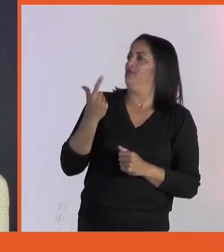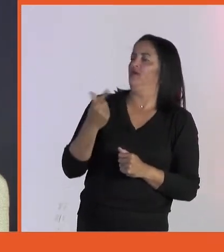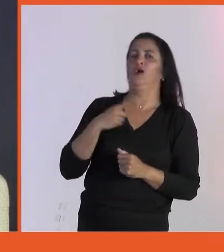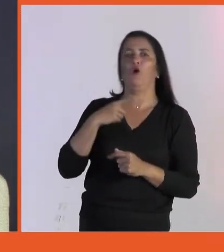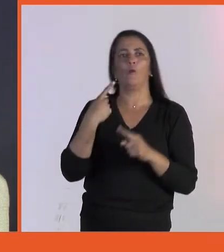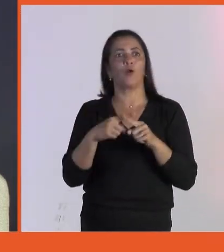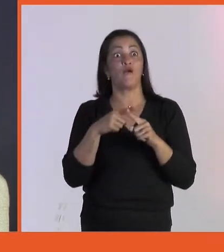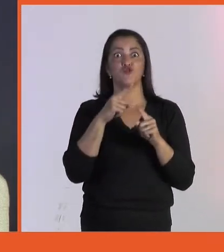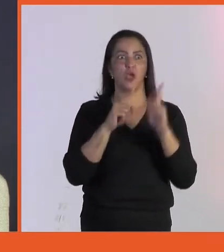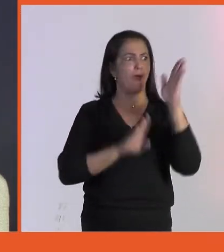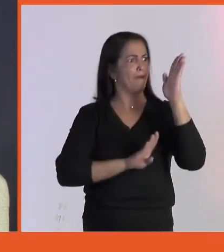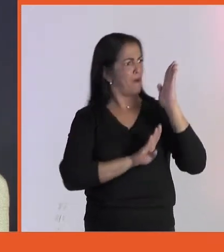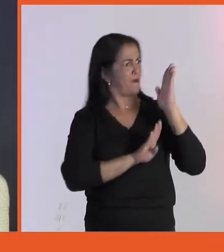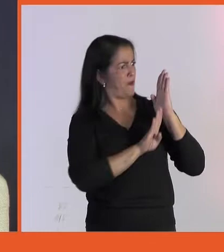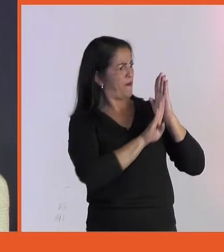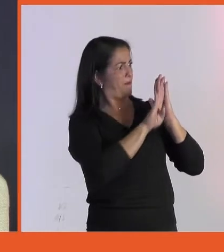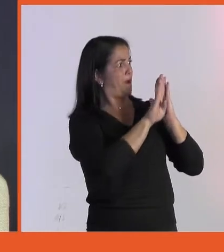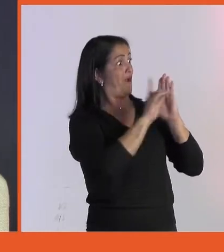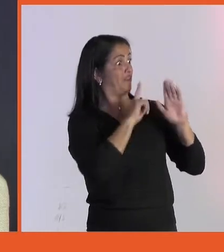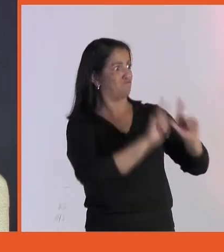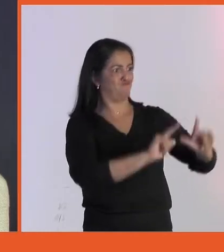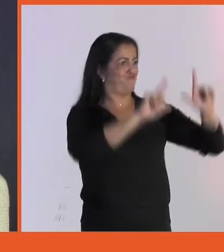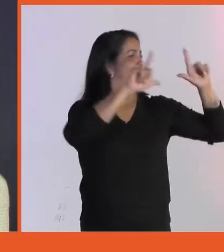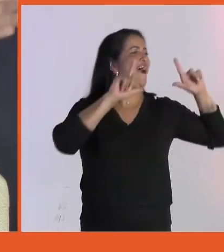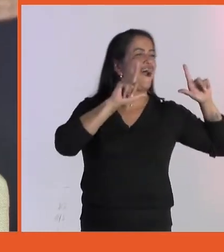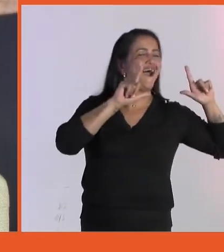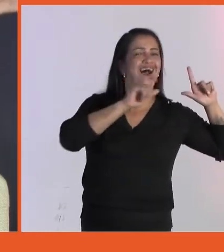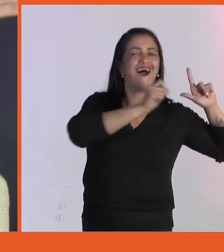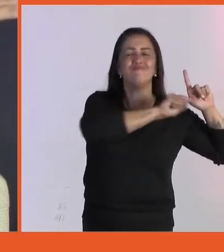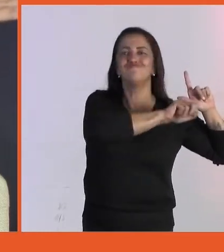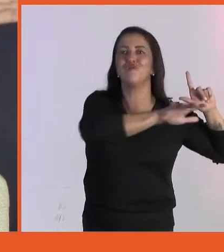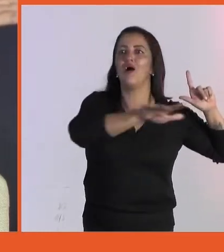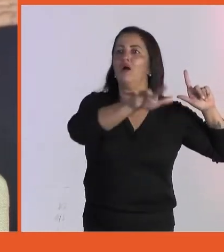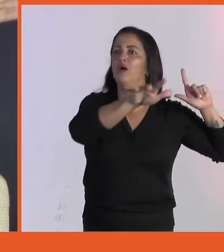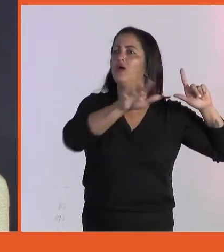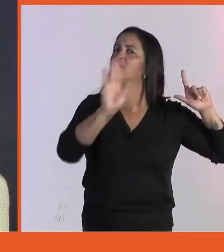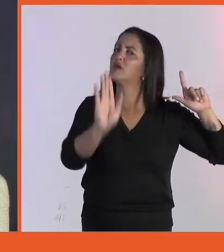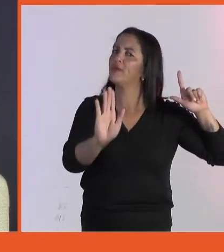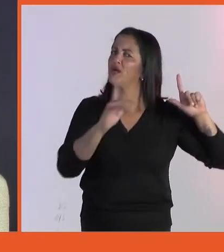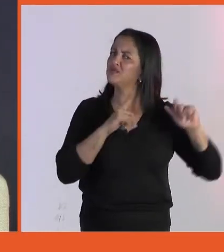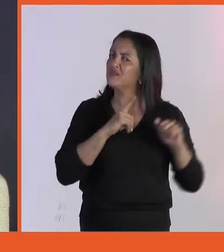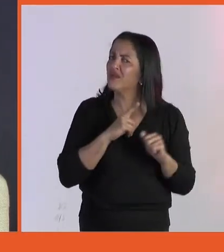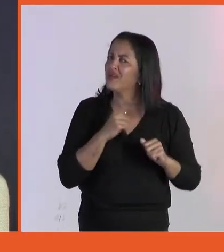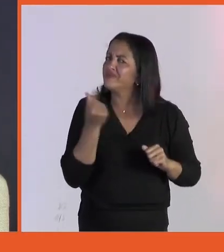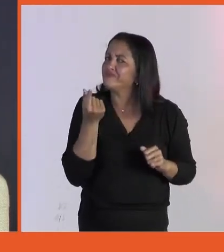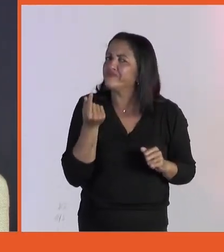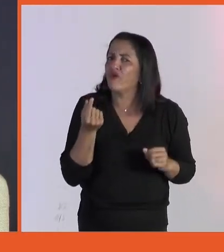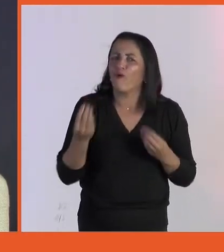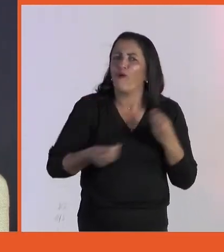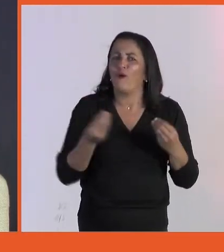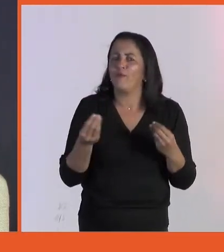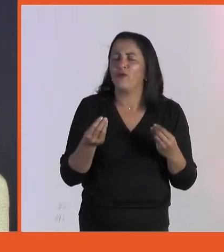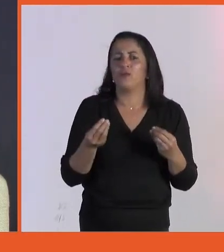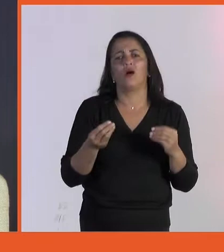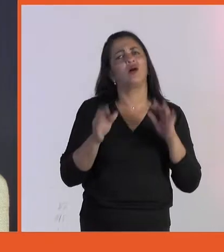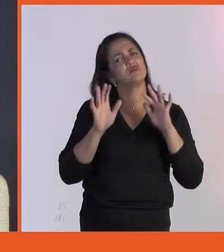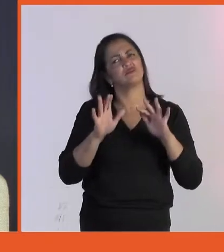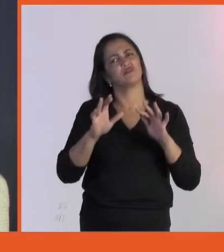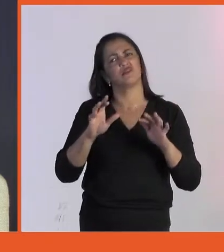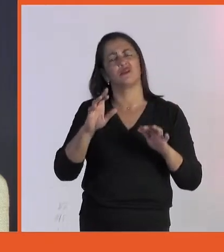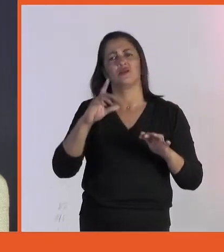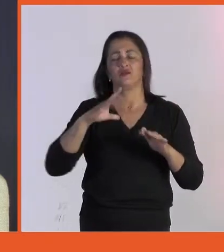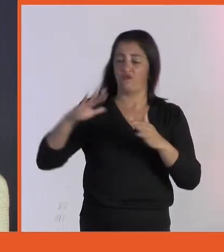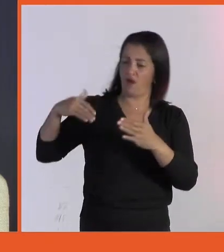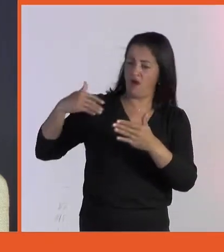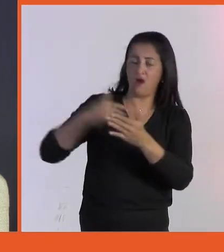bombou, tem uma página. E aí, qual é o próximo passo? Vocês eram exatamente isso. Vocês poderiam insistir nesse meme, ficar lá até